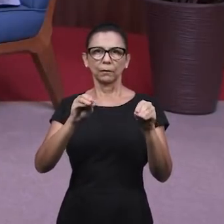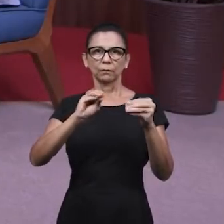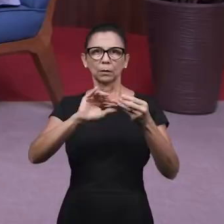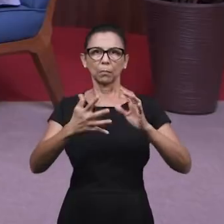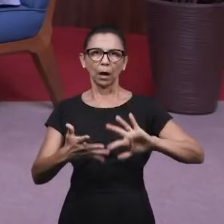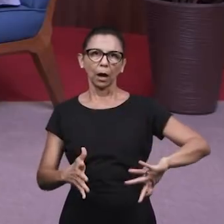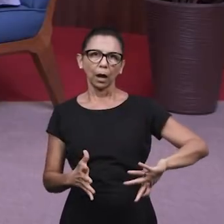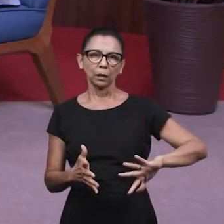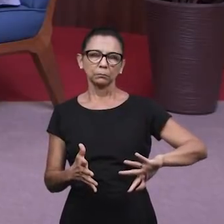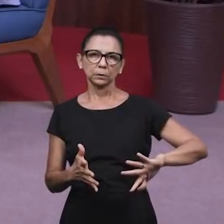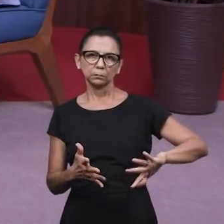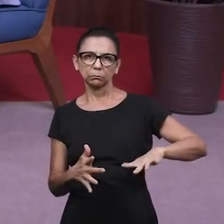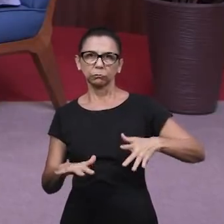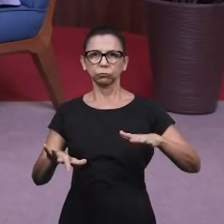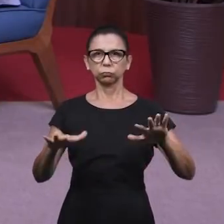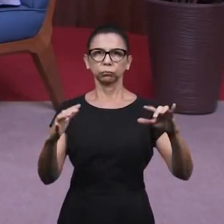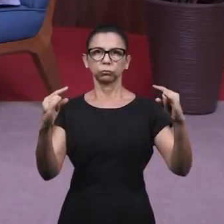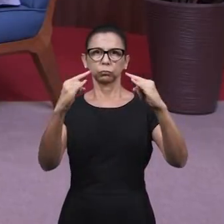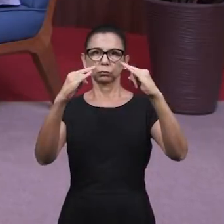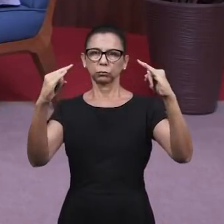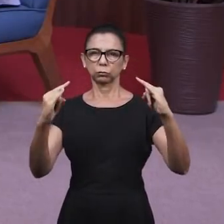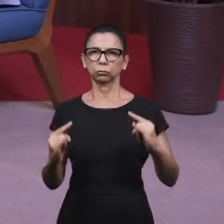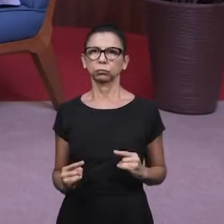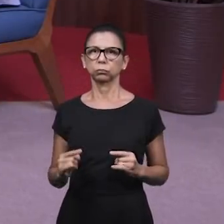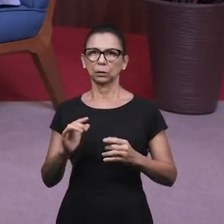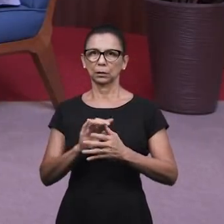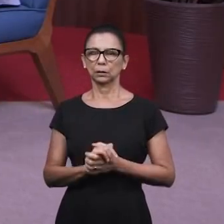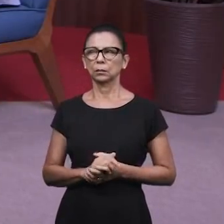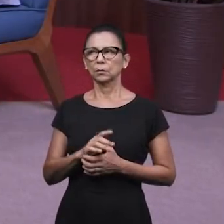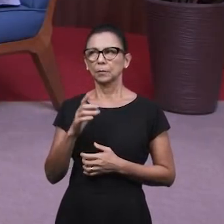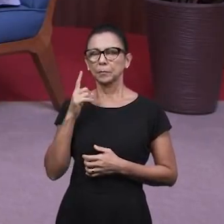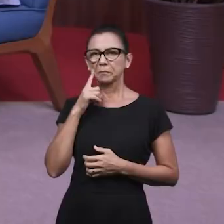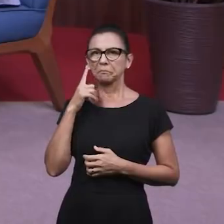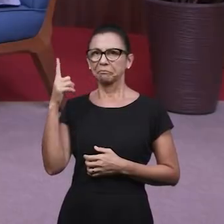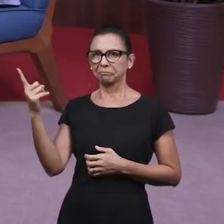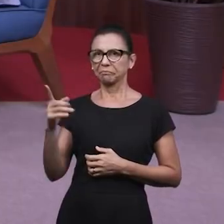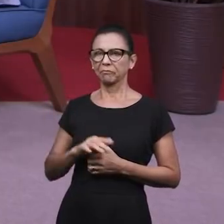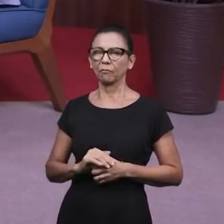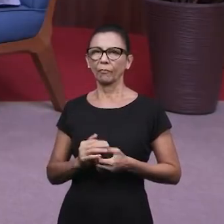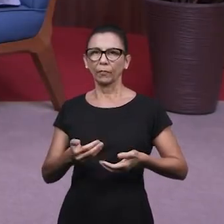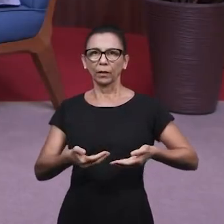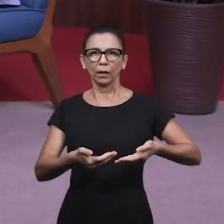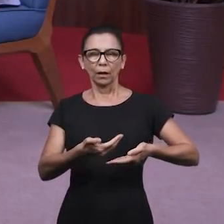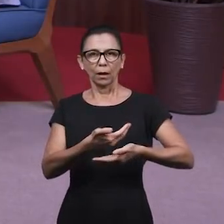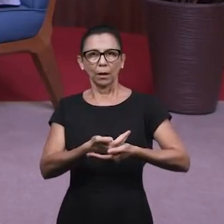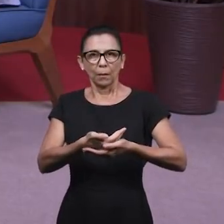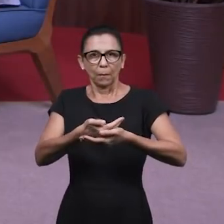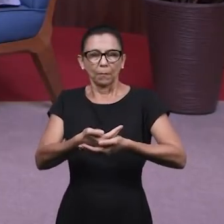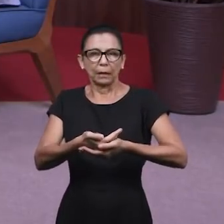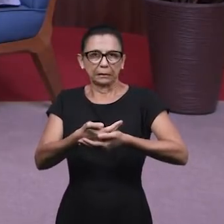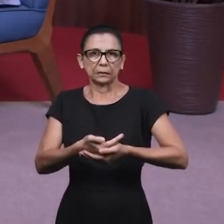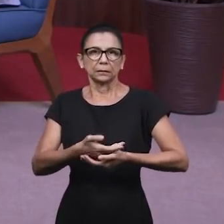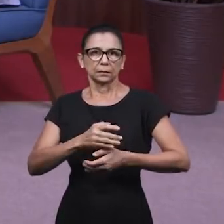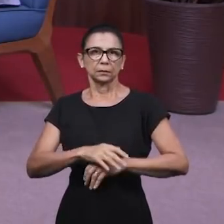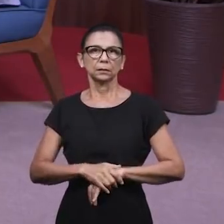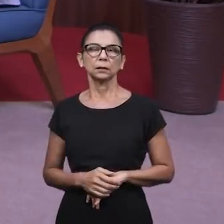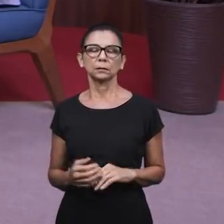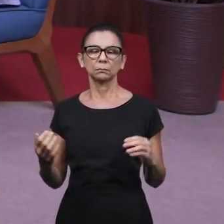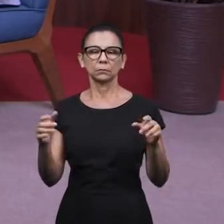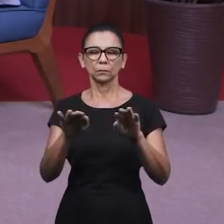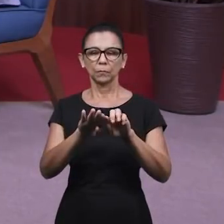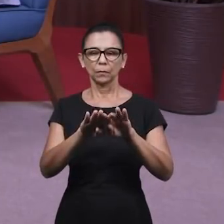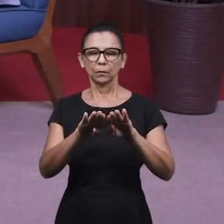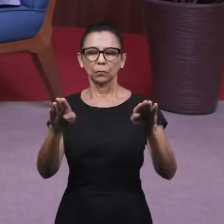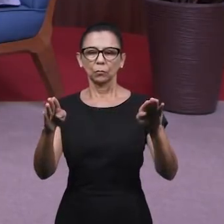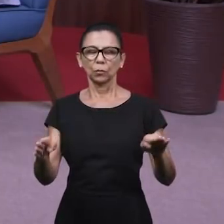aqui a porta, o átrio exterior, o altar de bronze, a bacia também, o altar do holocausto, a bacia